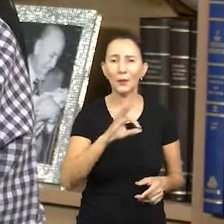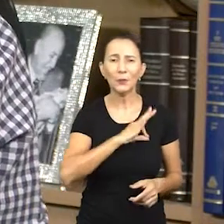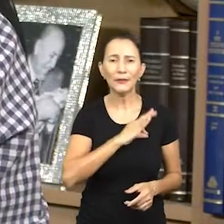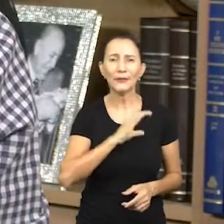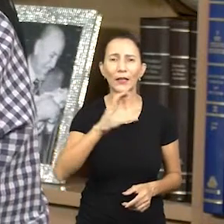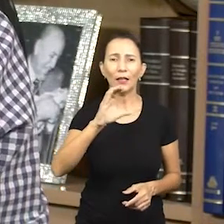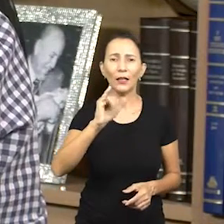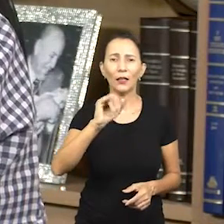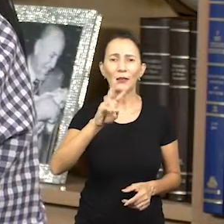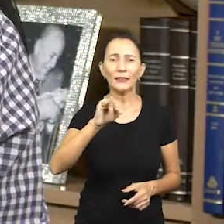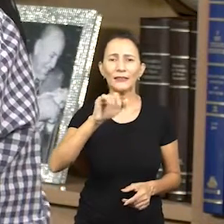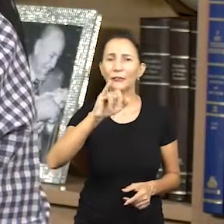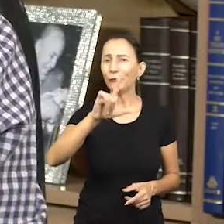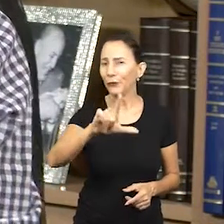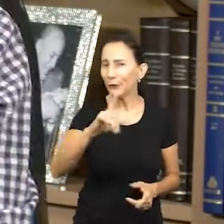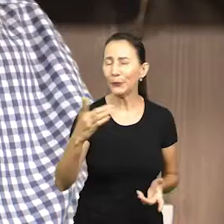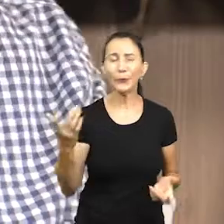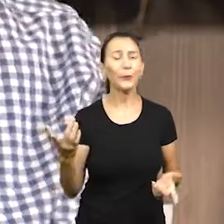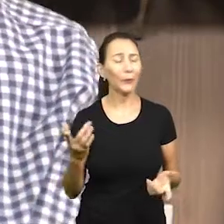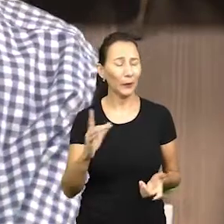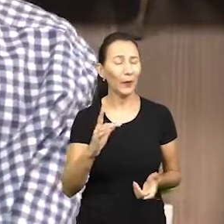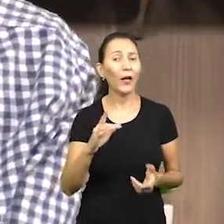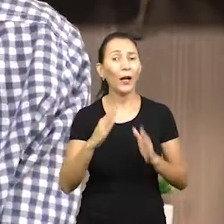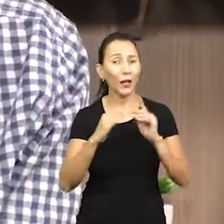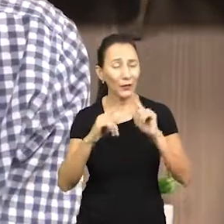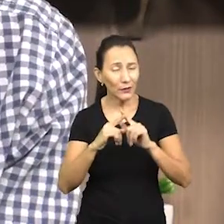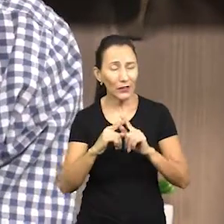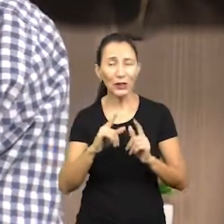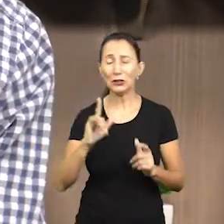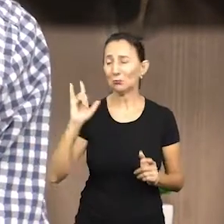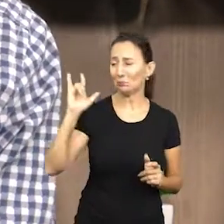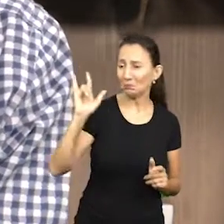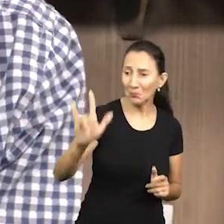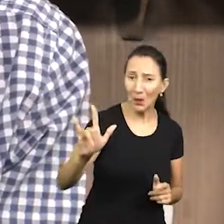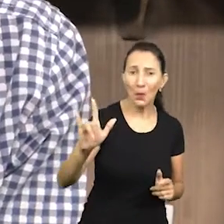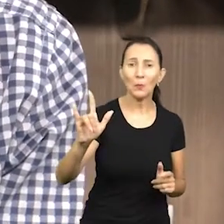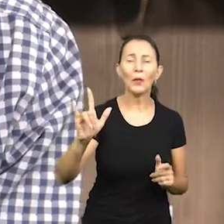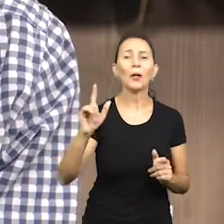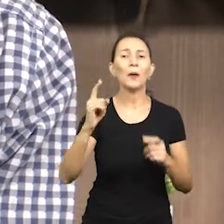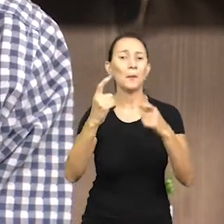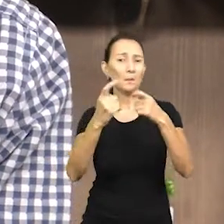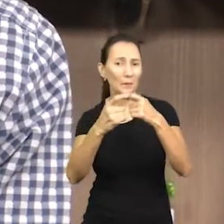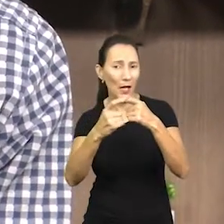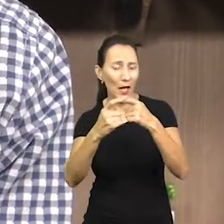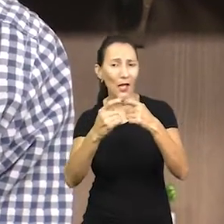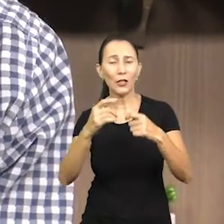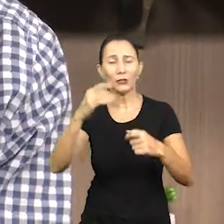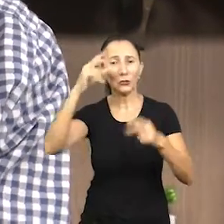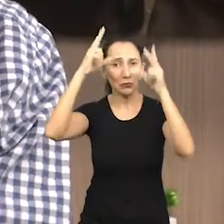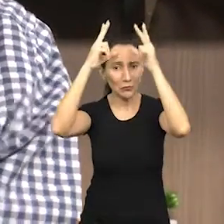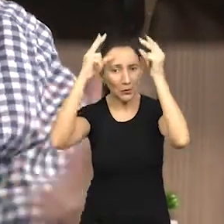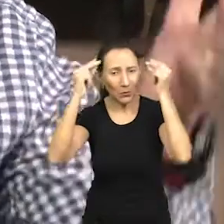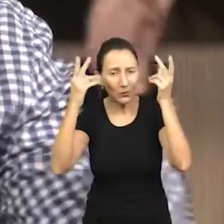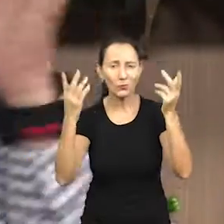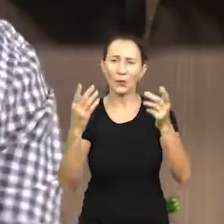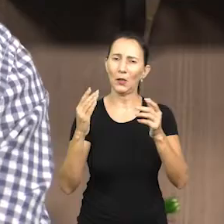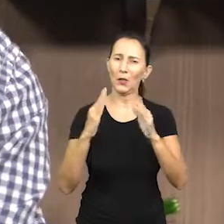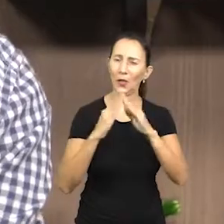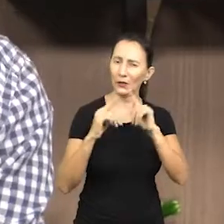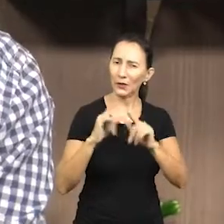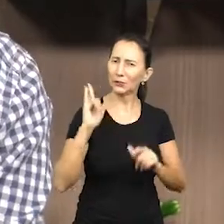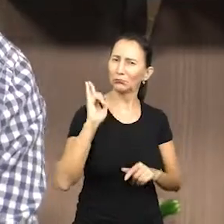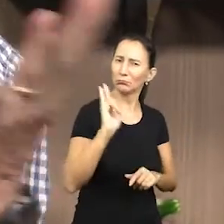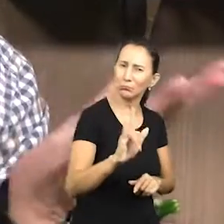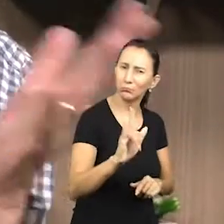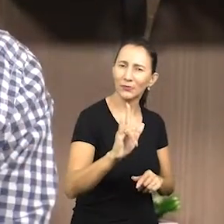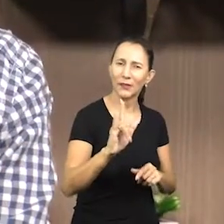homossexuais. A igreja ama também os que trabalham na área médica. A igreja ama também